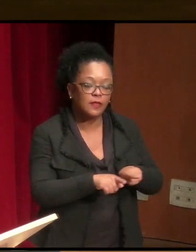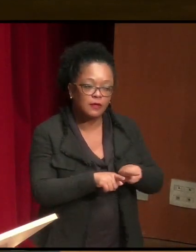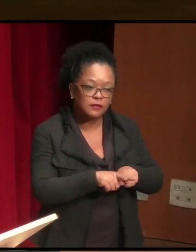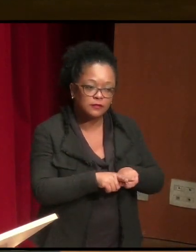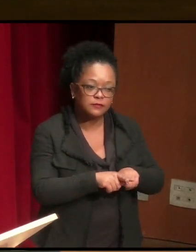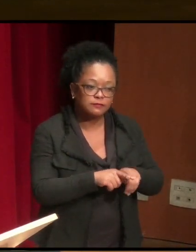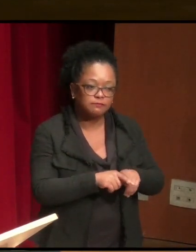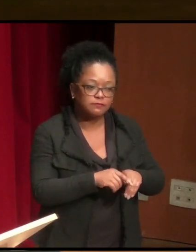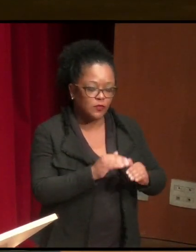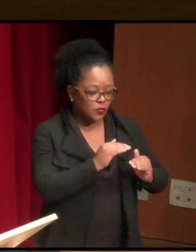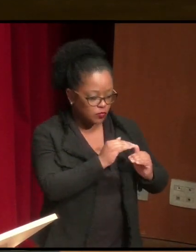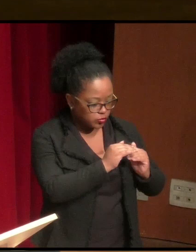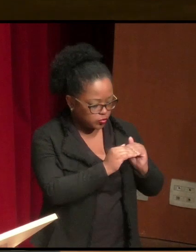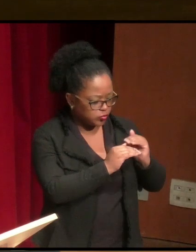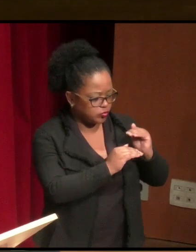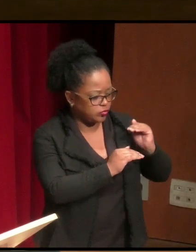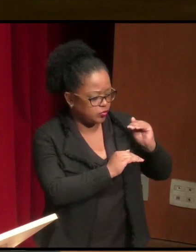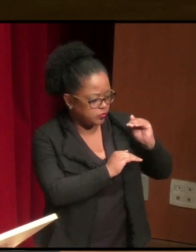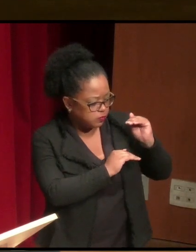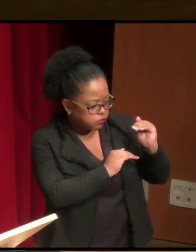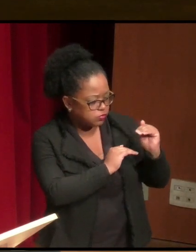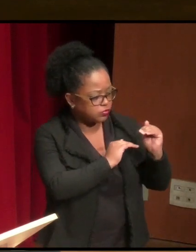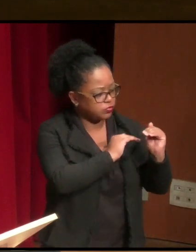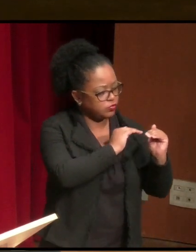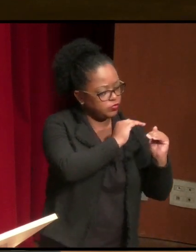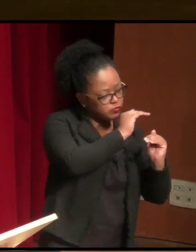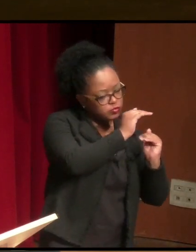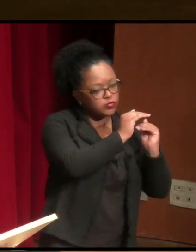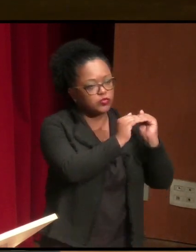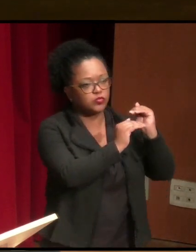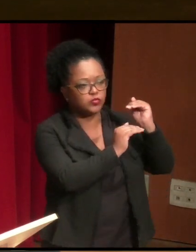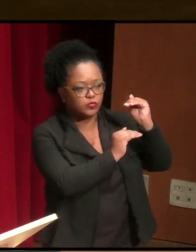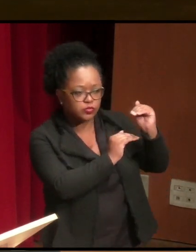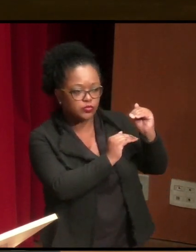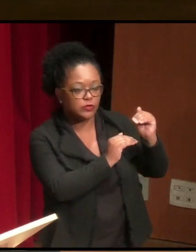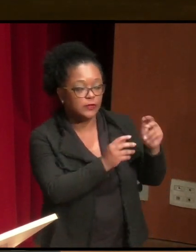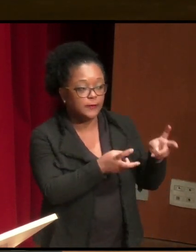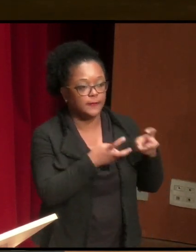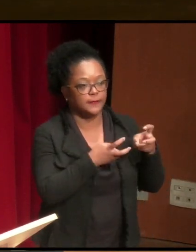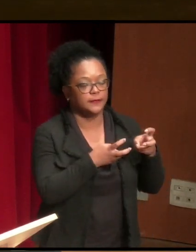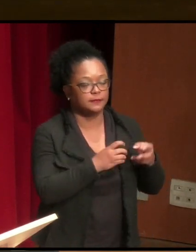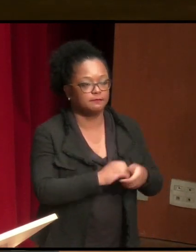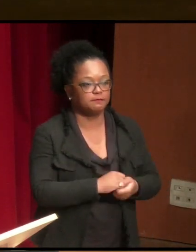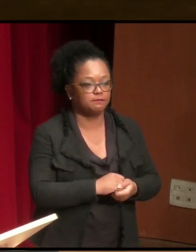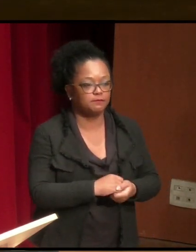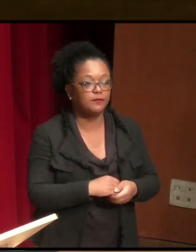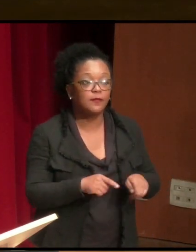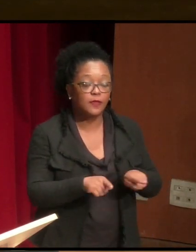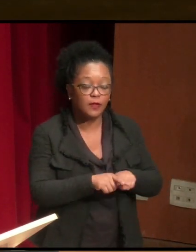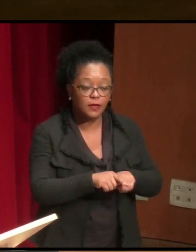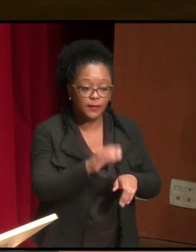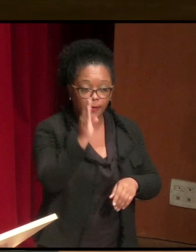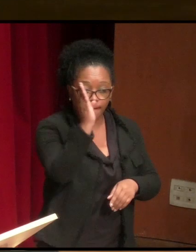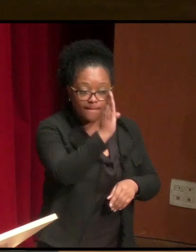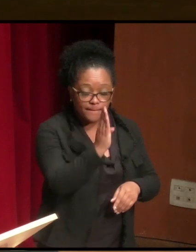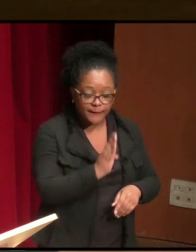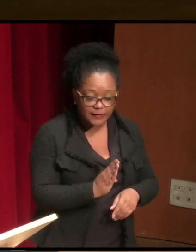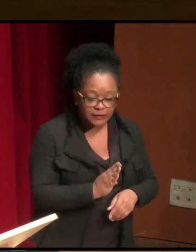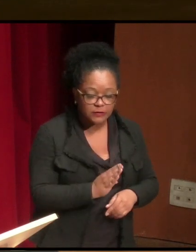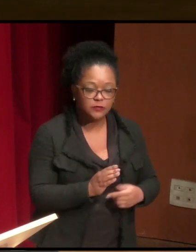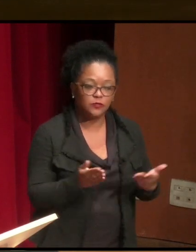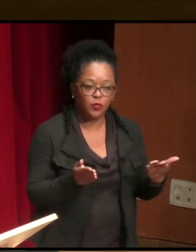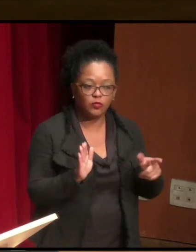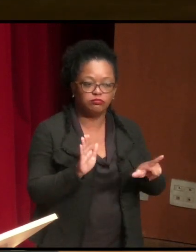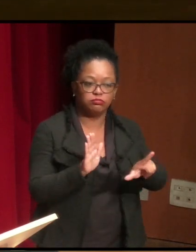degrau depois do outro, você sentir a coisa acontecendo. O Brasil de hoje, com as novas leis que nós